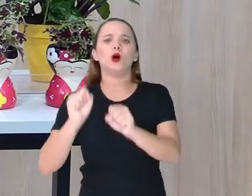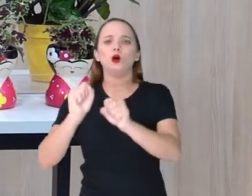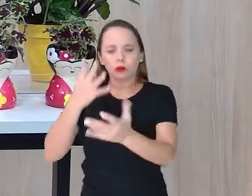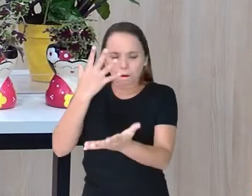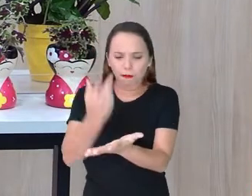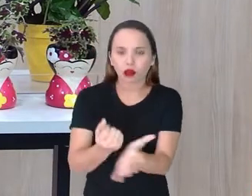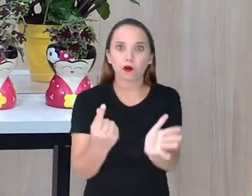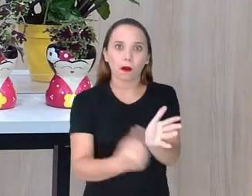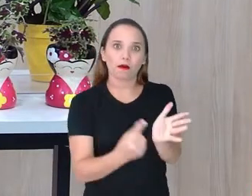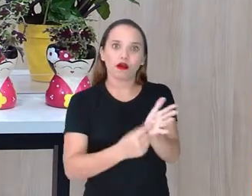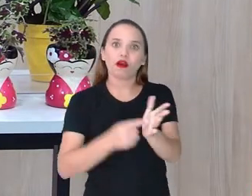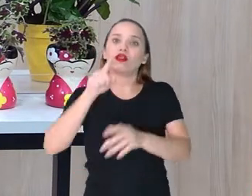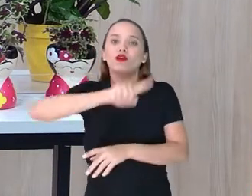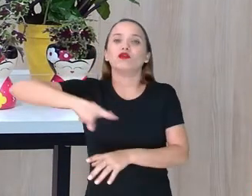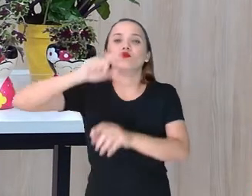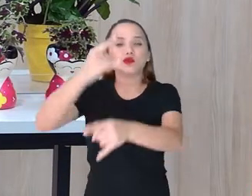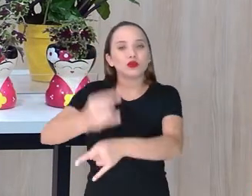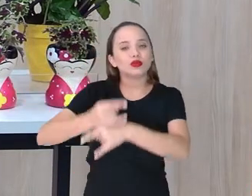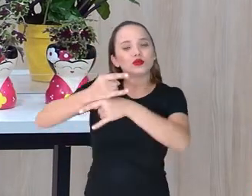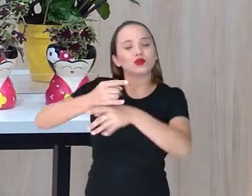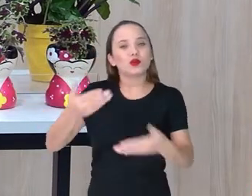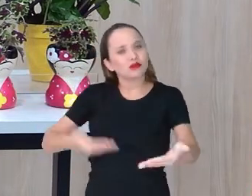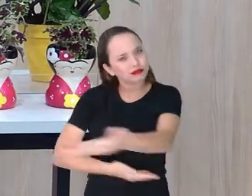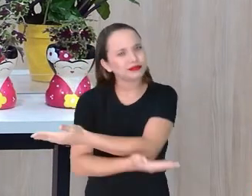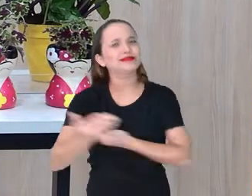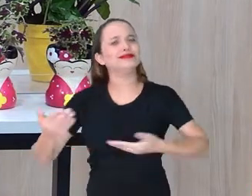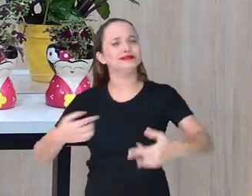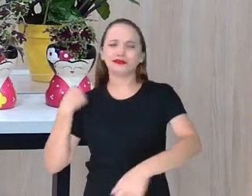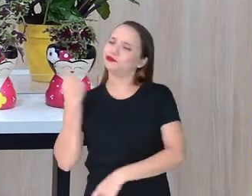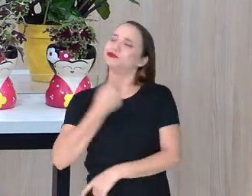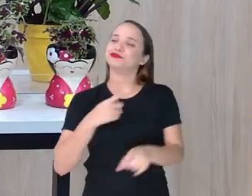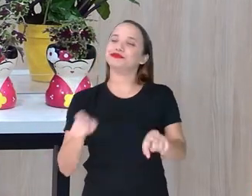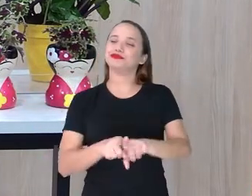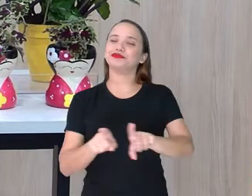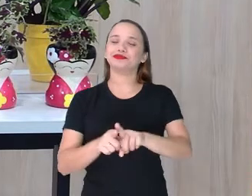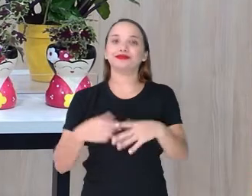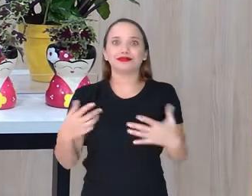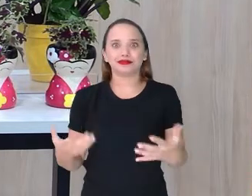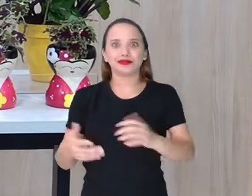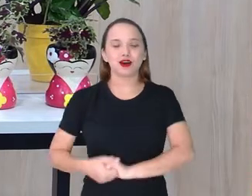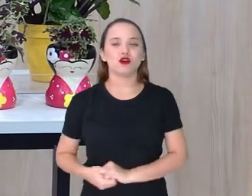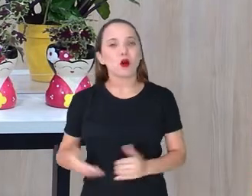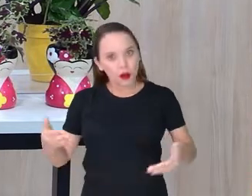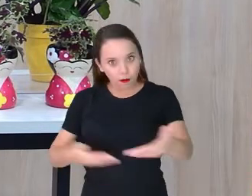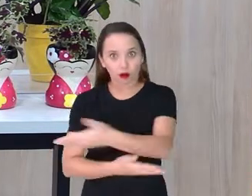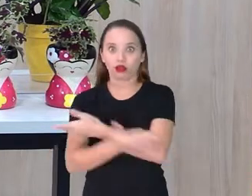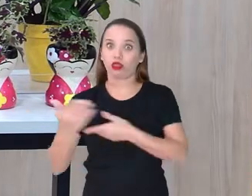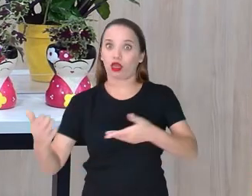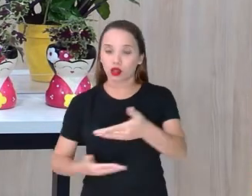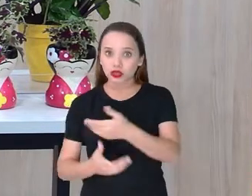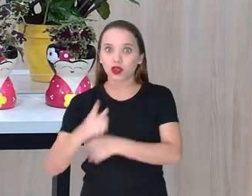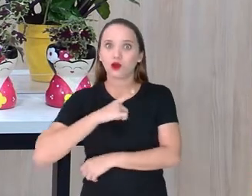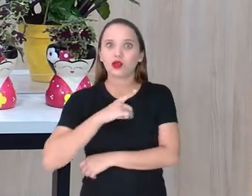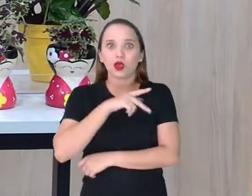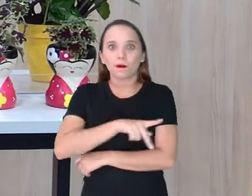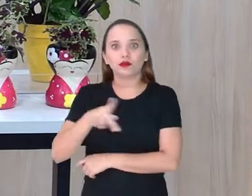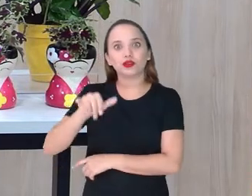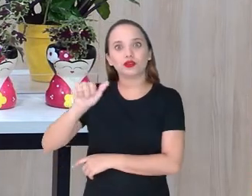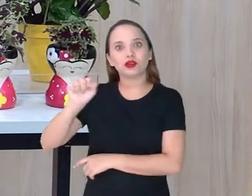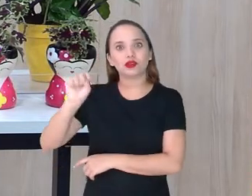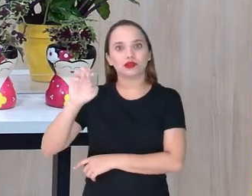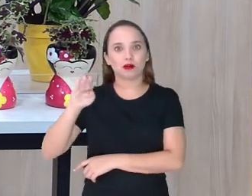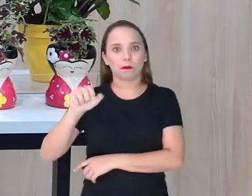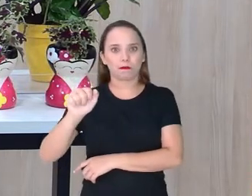aula ao vivo e poder interagir conosco. Então, para essa interação, a professora Isabel já está ali a